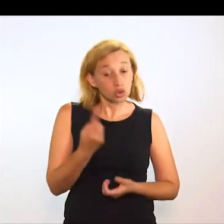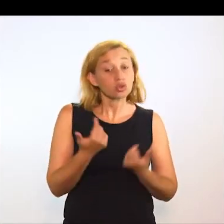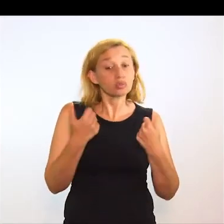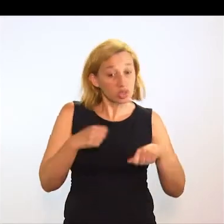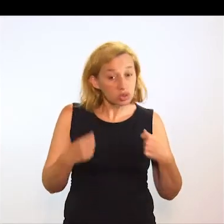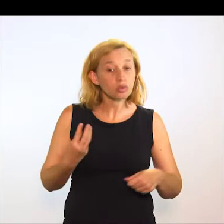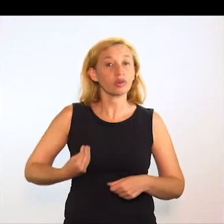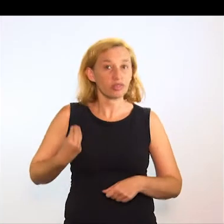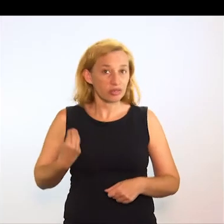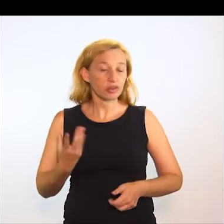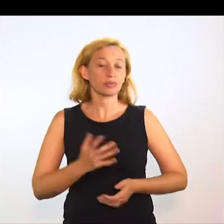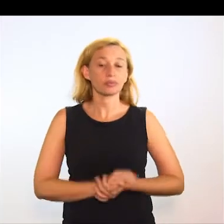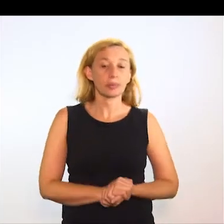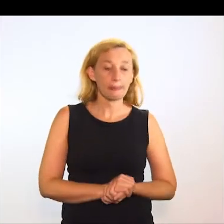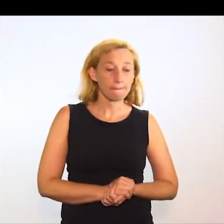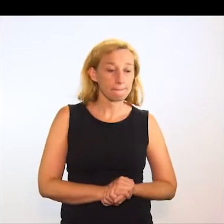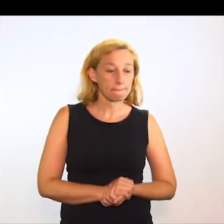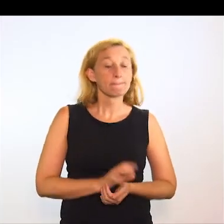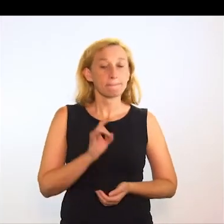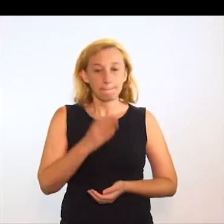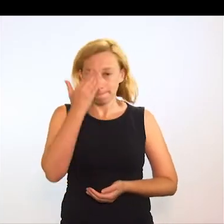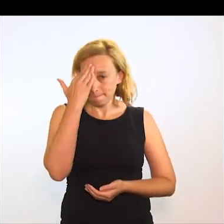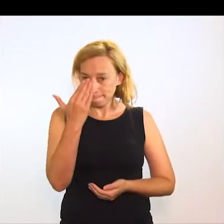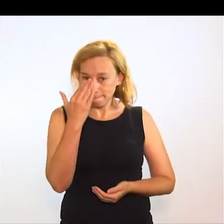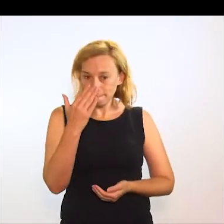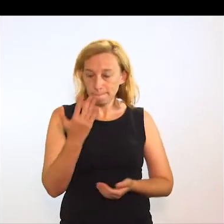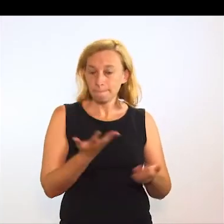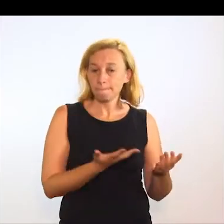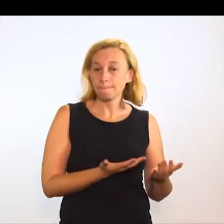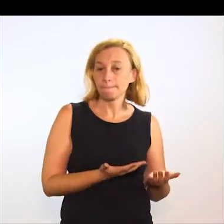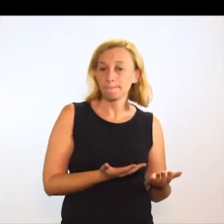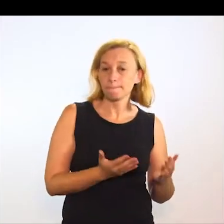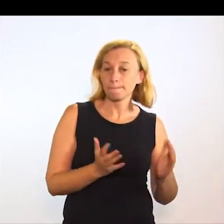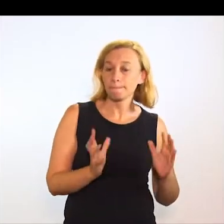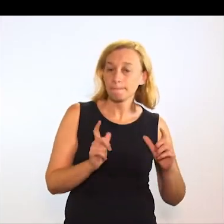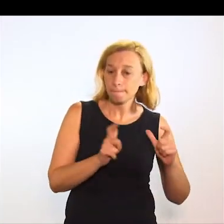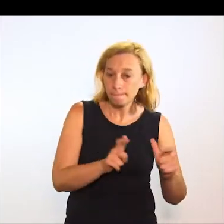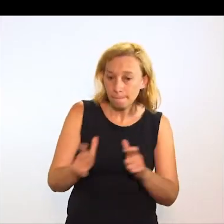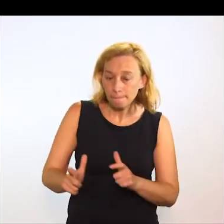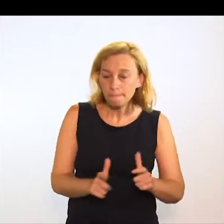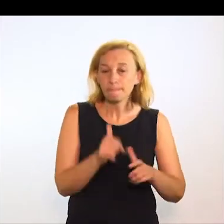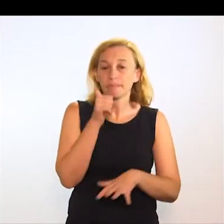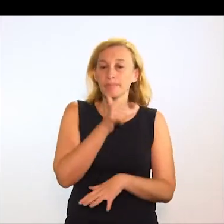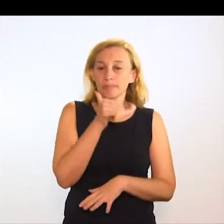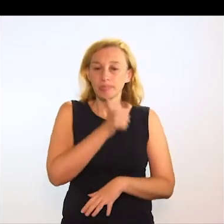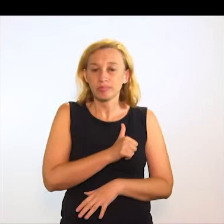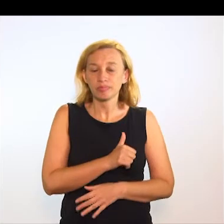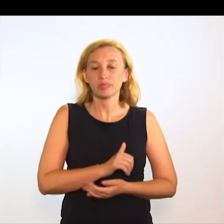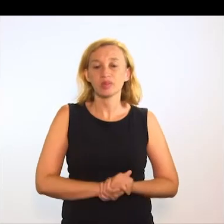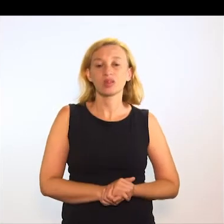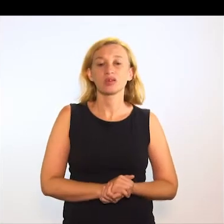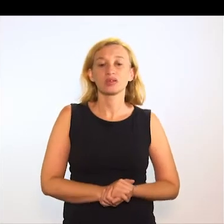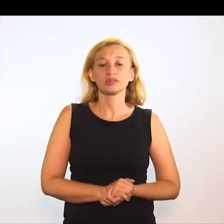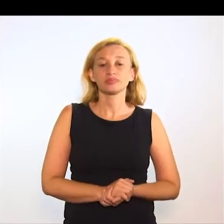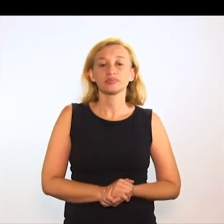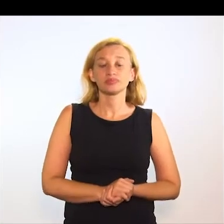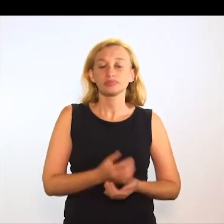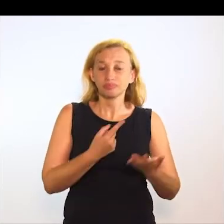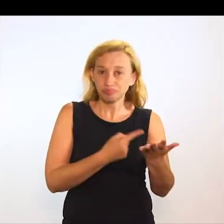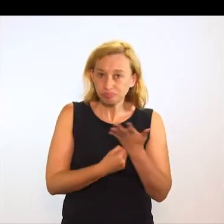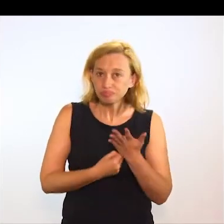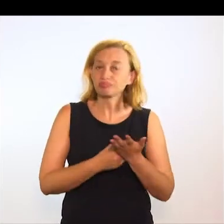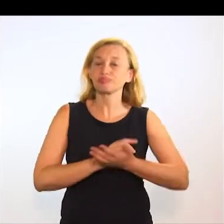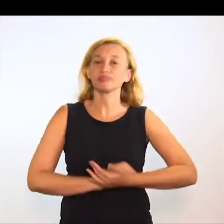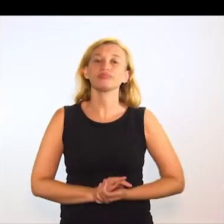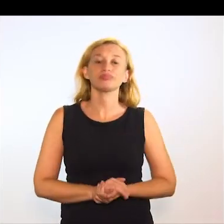foi o que a gente precisou para sobreviver. Só tem que agradecer essas redes, essas mulheres, essas pessoas